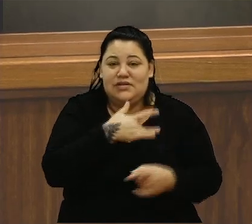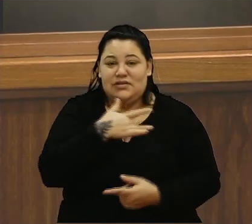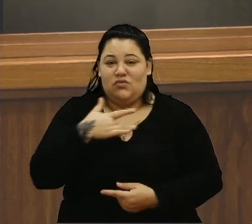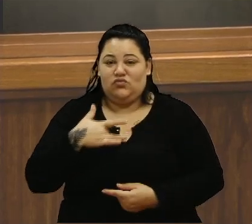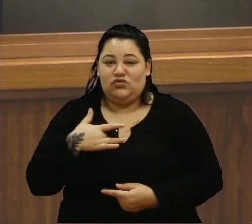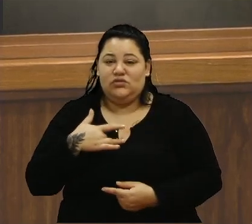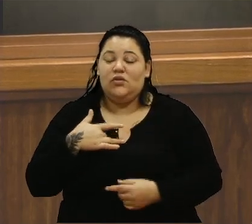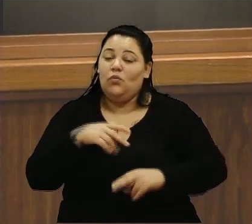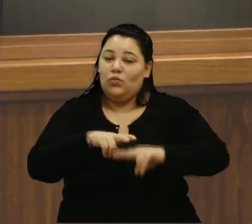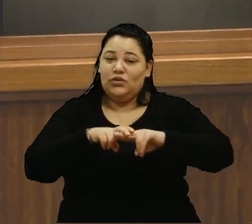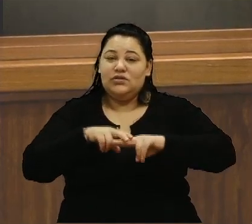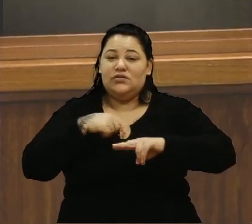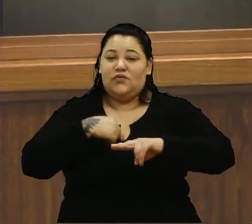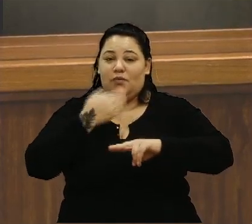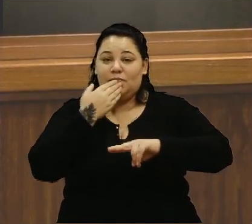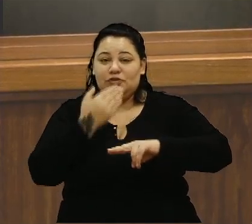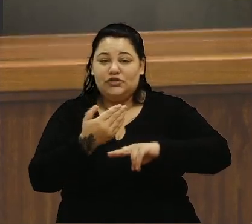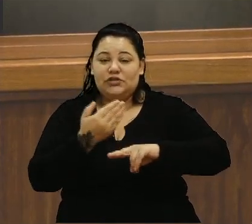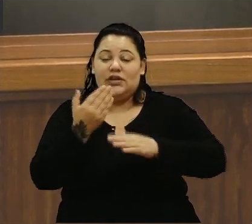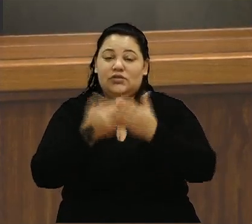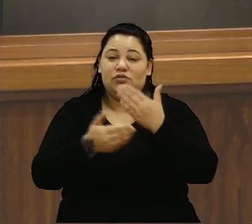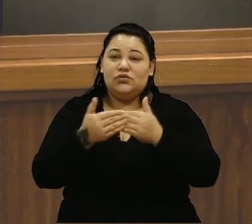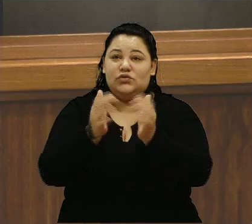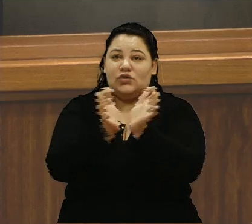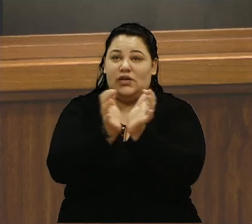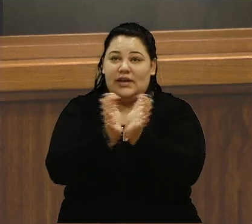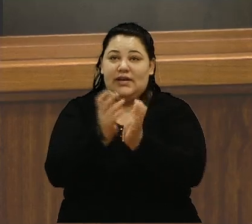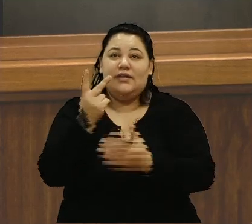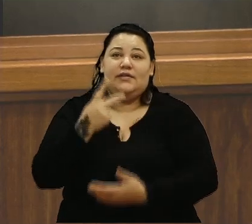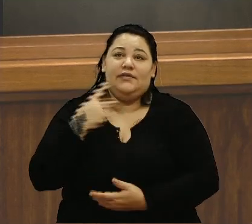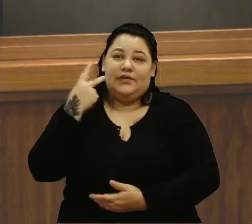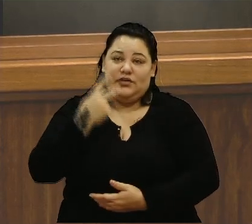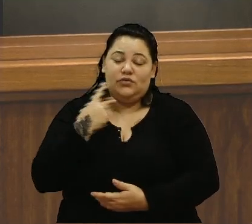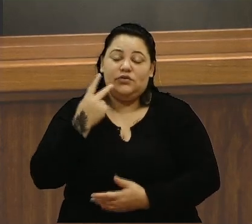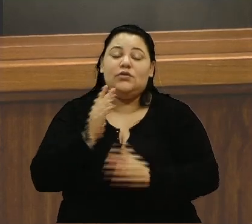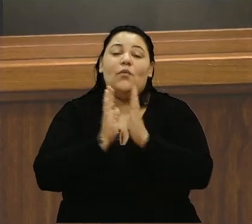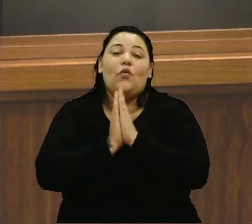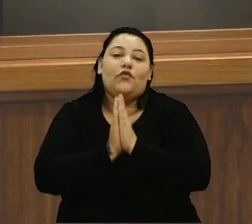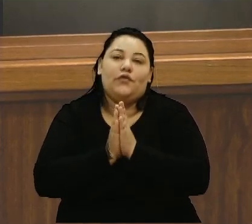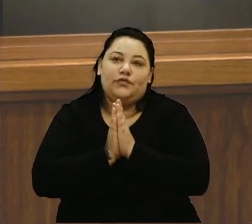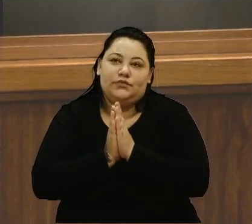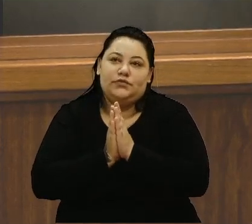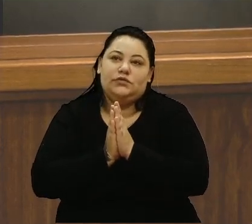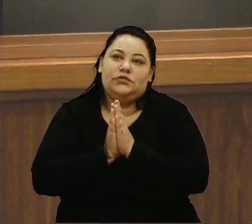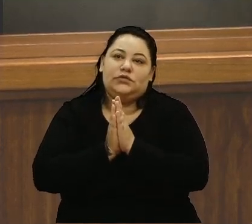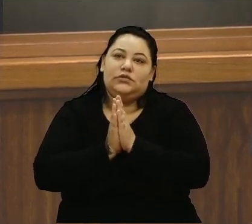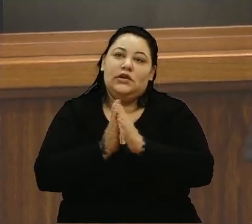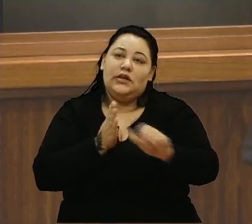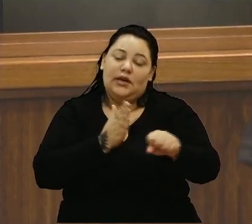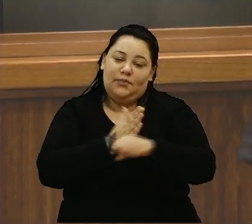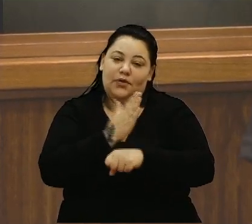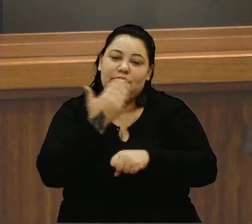Então, nesse sentido, eu peço, né, aos colegas vereadores, às colegas vereadoras, que aprovem